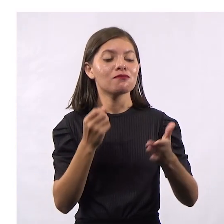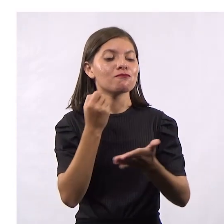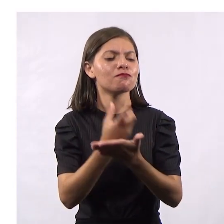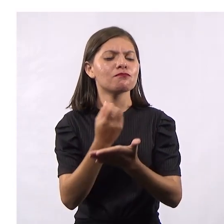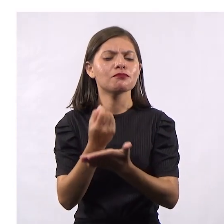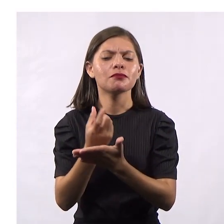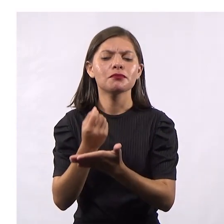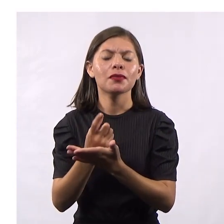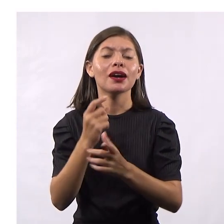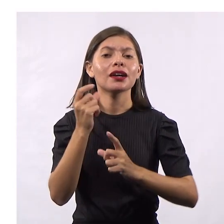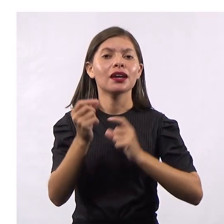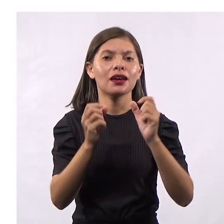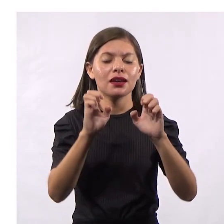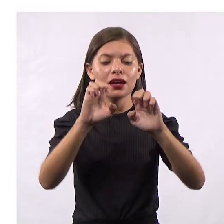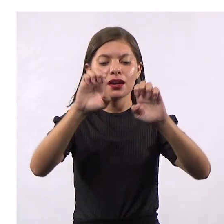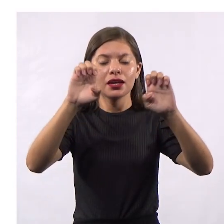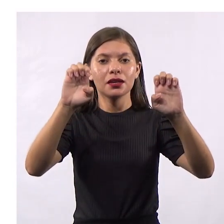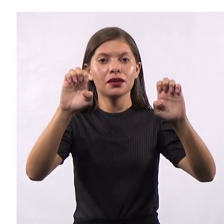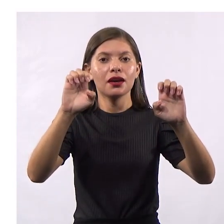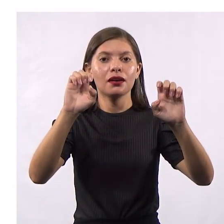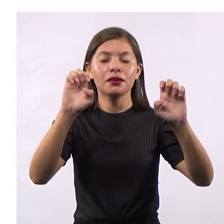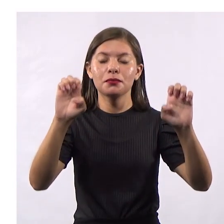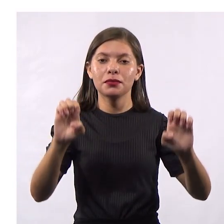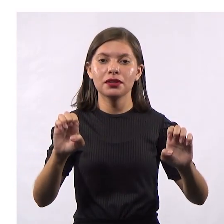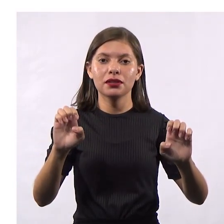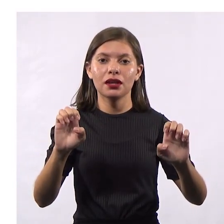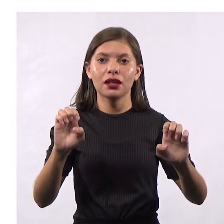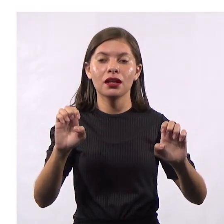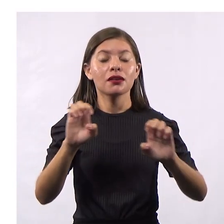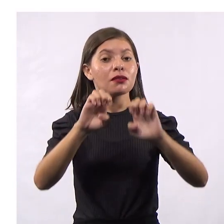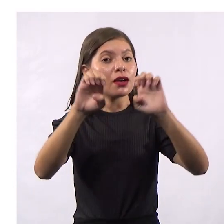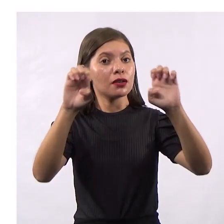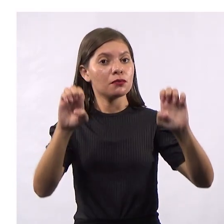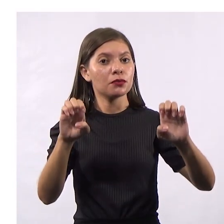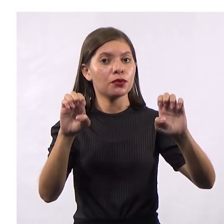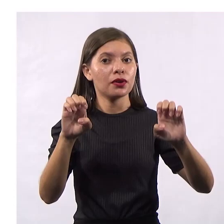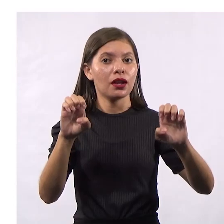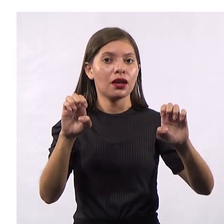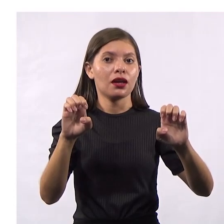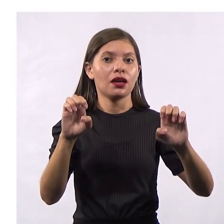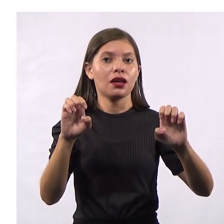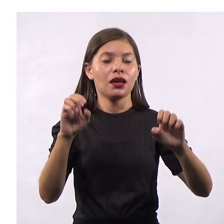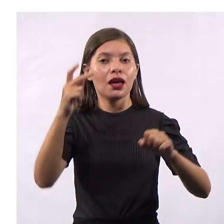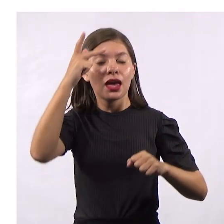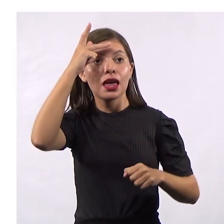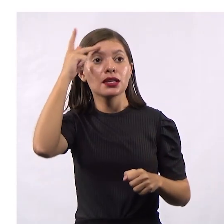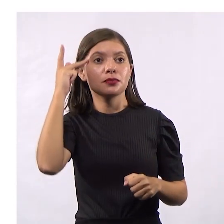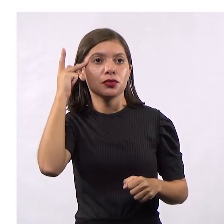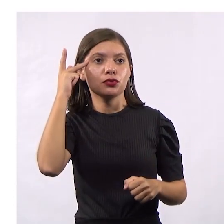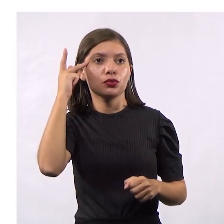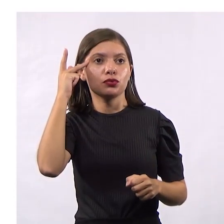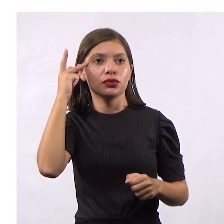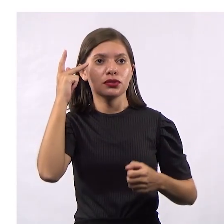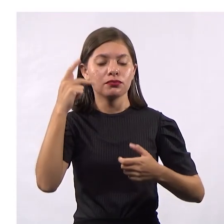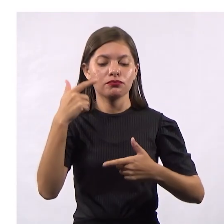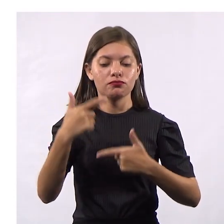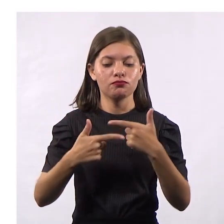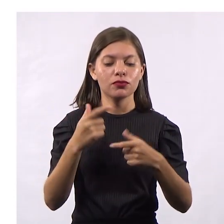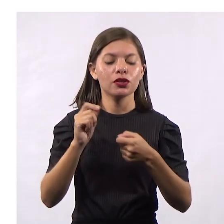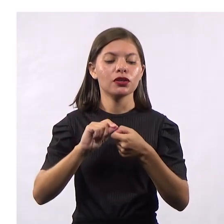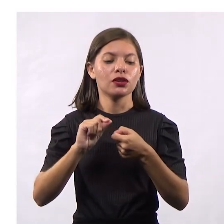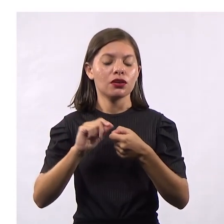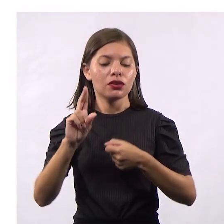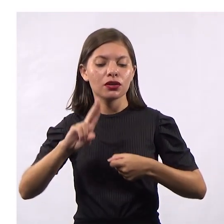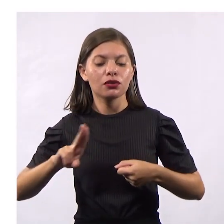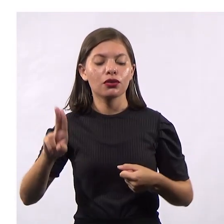E aí quem remunera vai ser a empresa, quem remunera a empresa são os usuários do serviço. Mas tem outros casos aqui